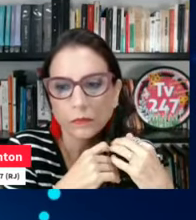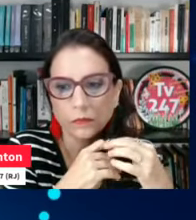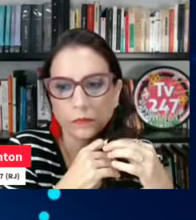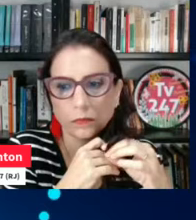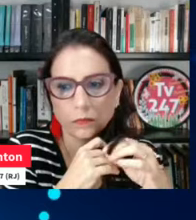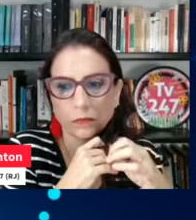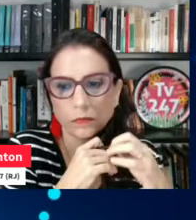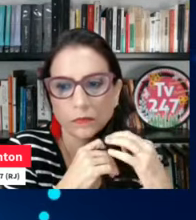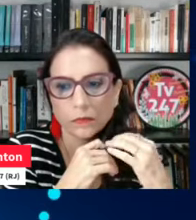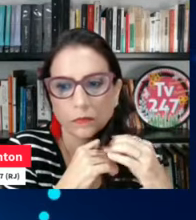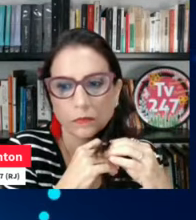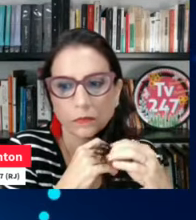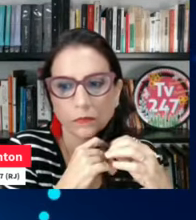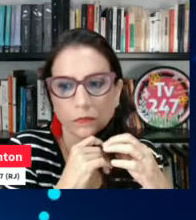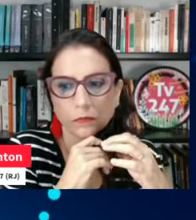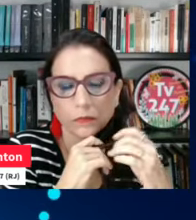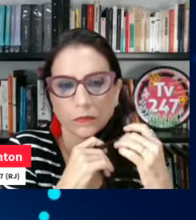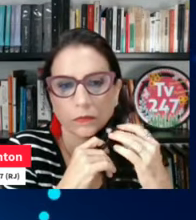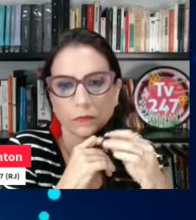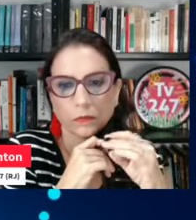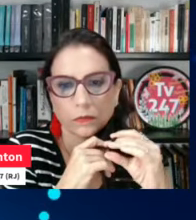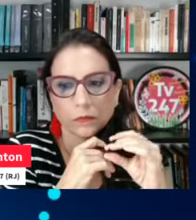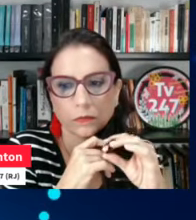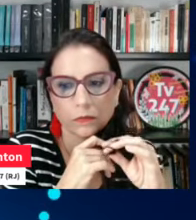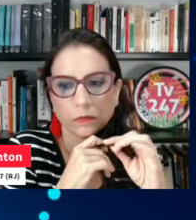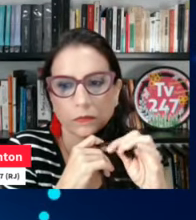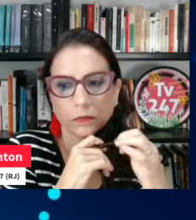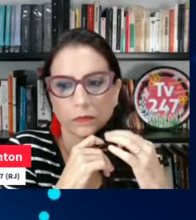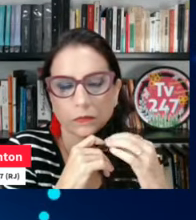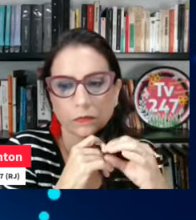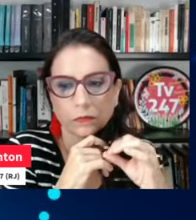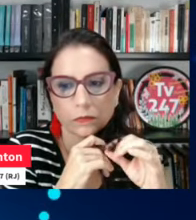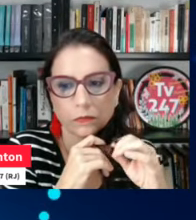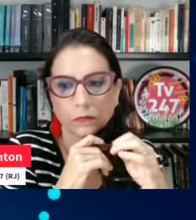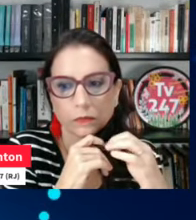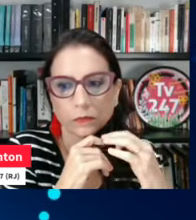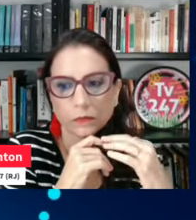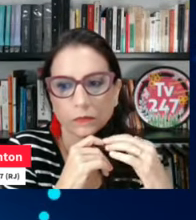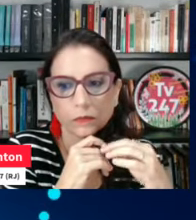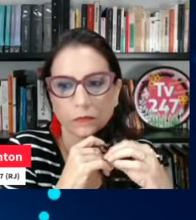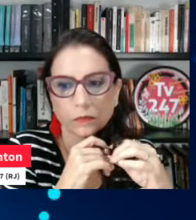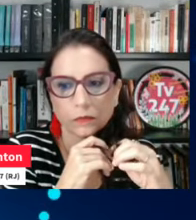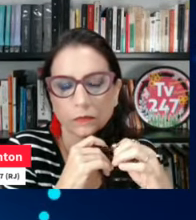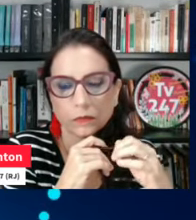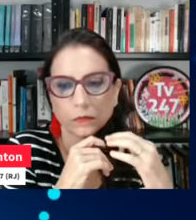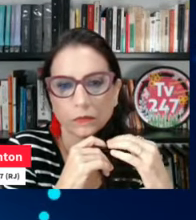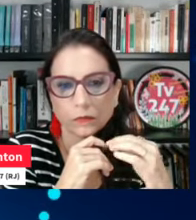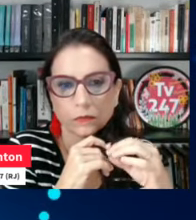mídia entoar uma discurseira para que se ignore